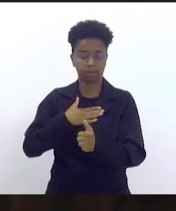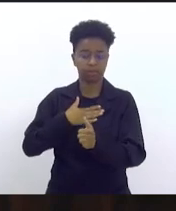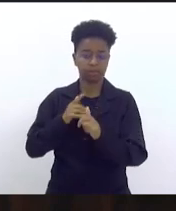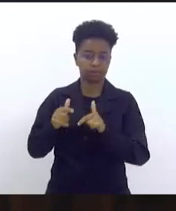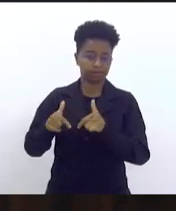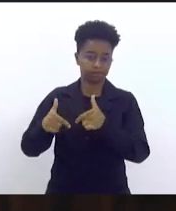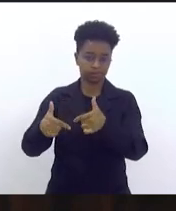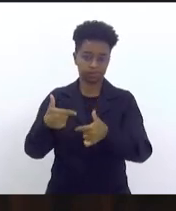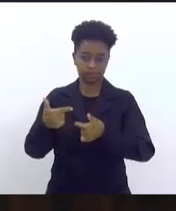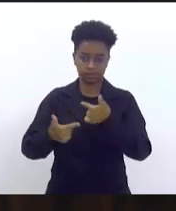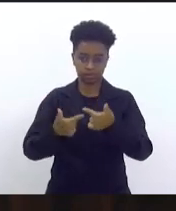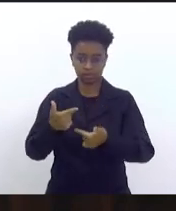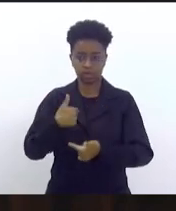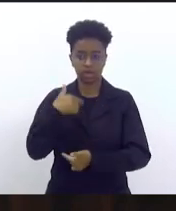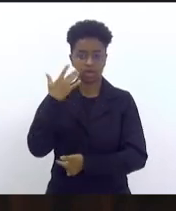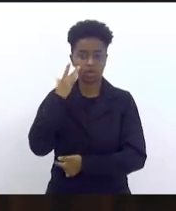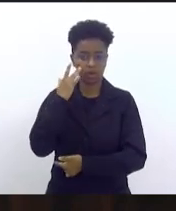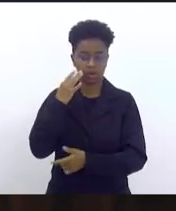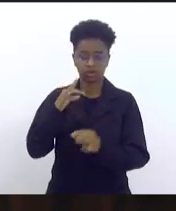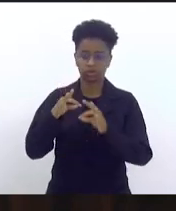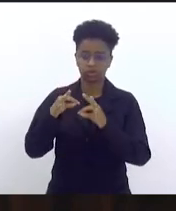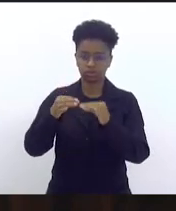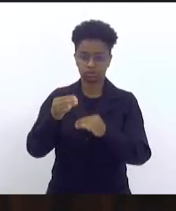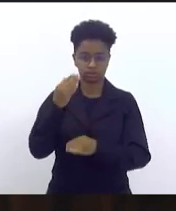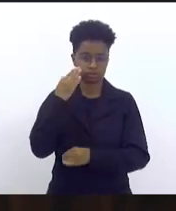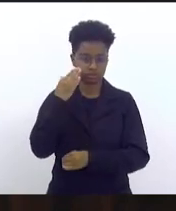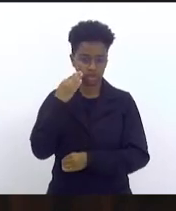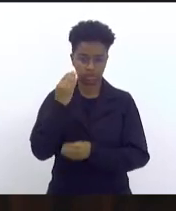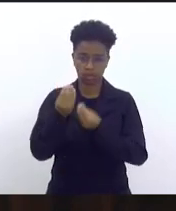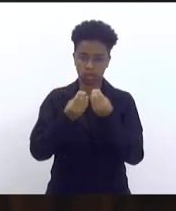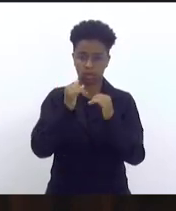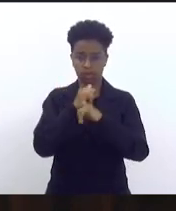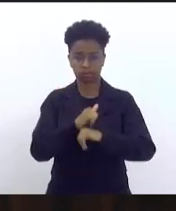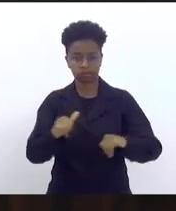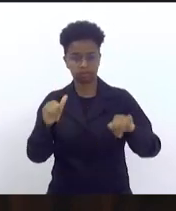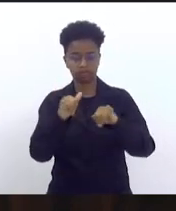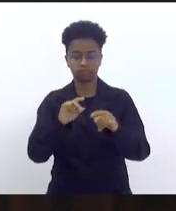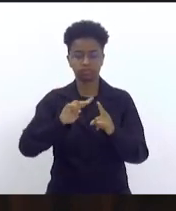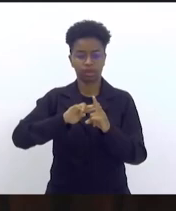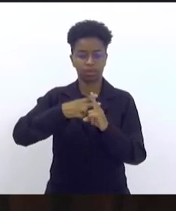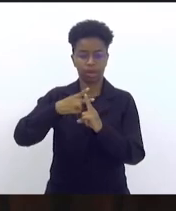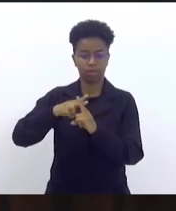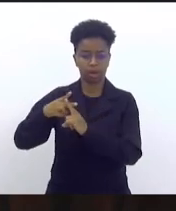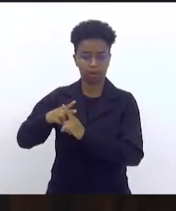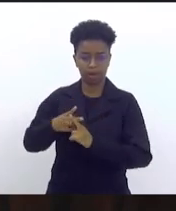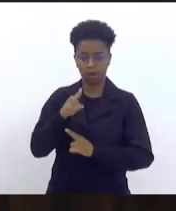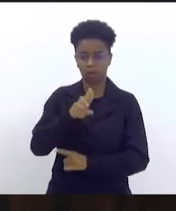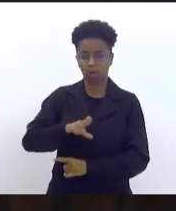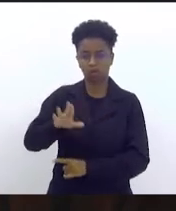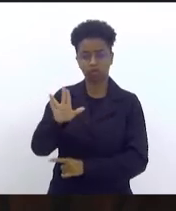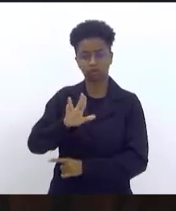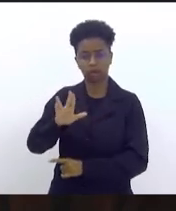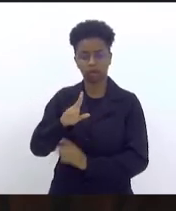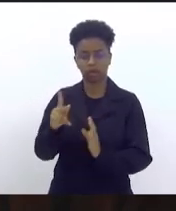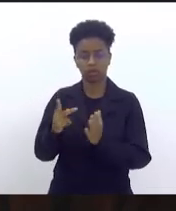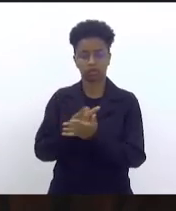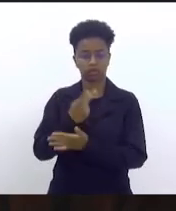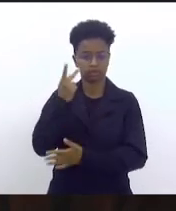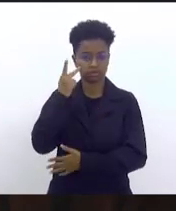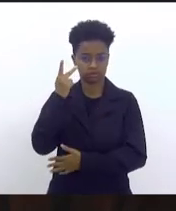aqui tem a ciência da repercussão no aumento do uso da substância que tem gerado lá no Estado de São Paulo